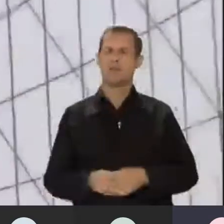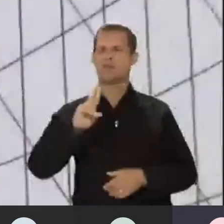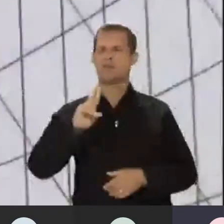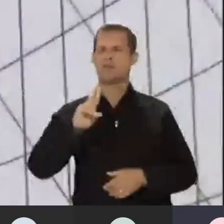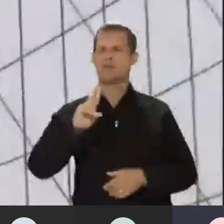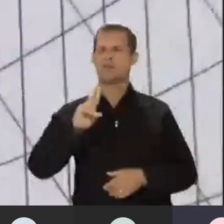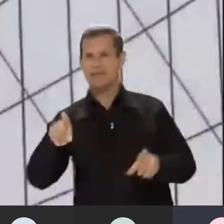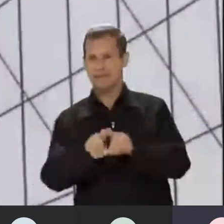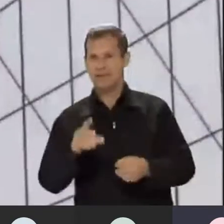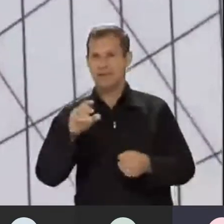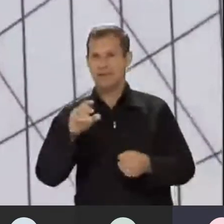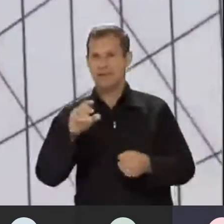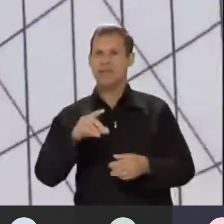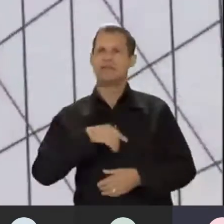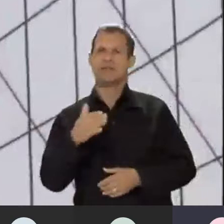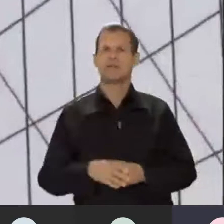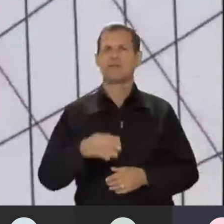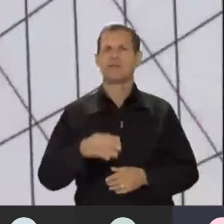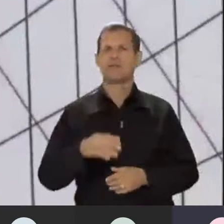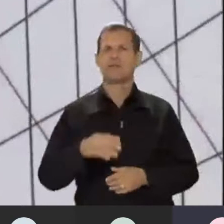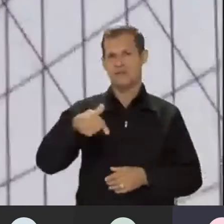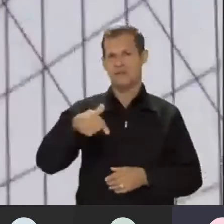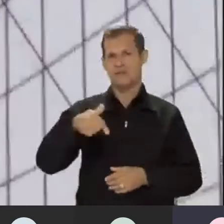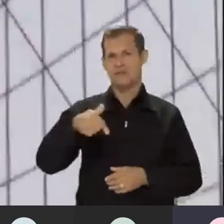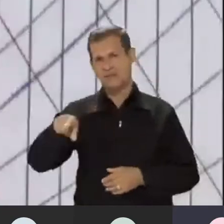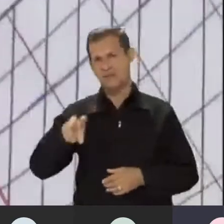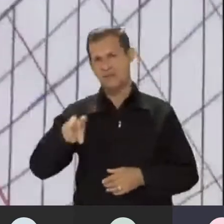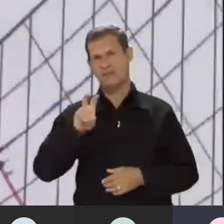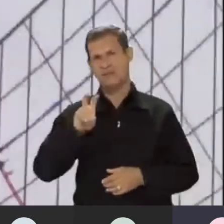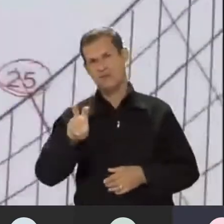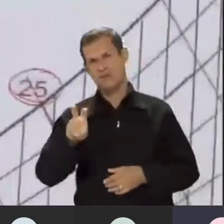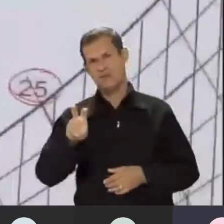Então, eu poderia vir falar que é aproximadamente